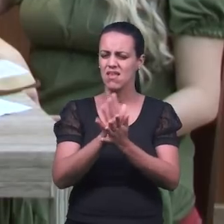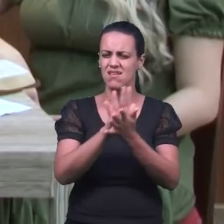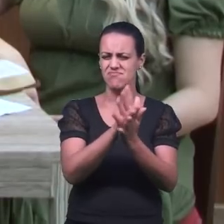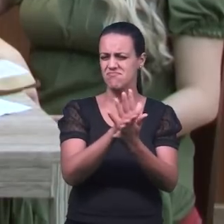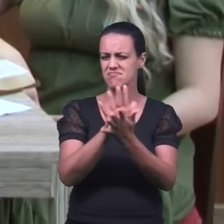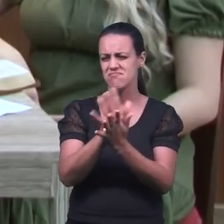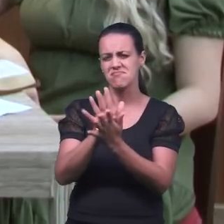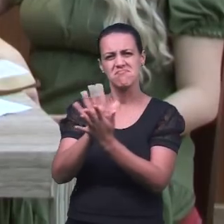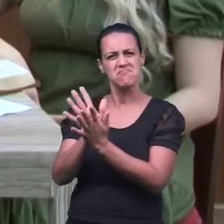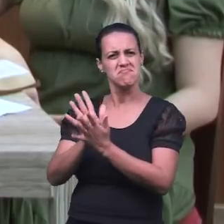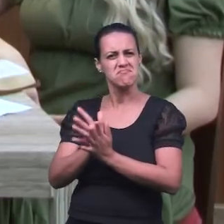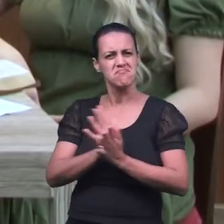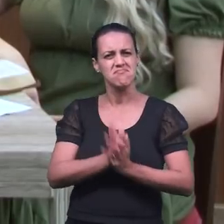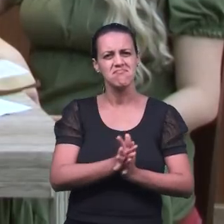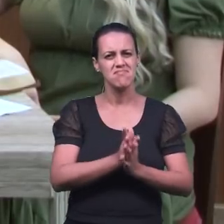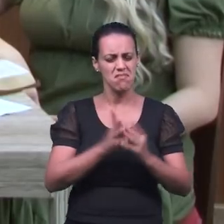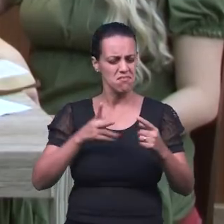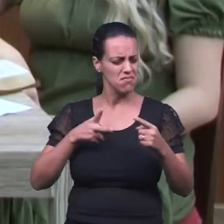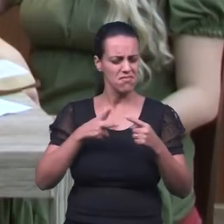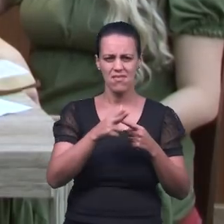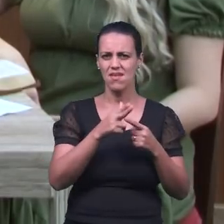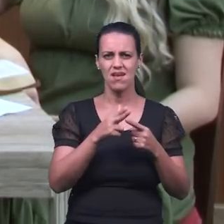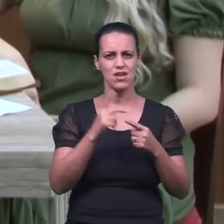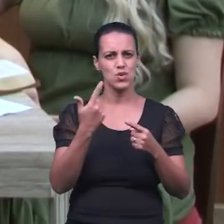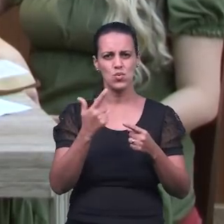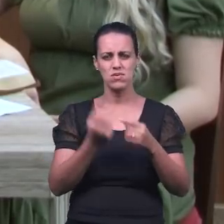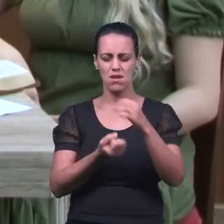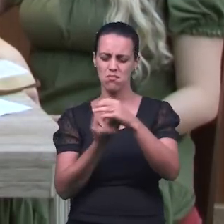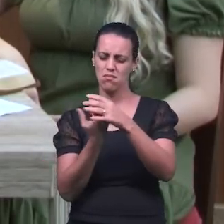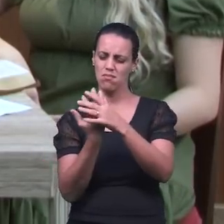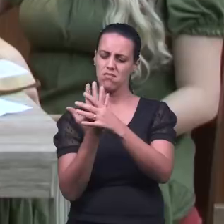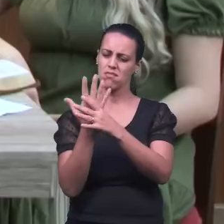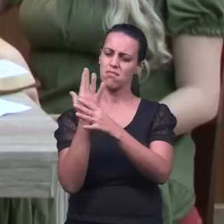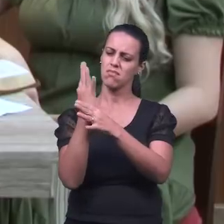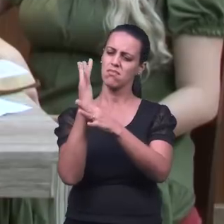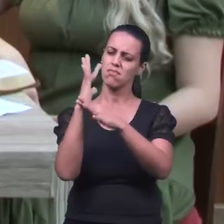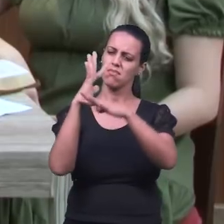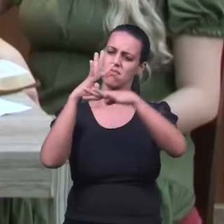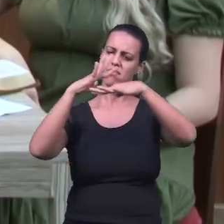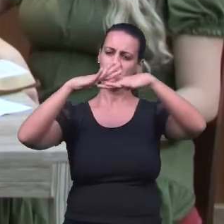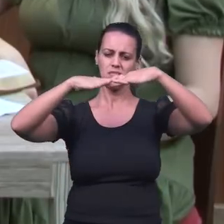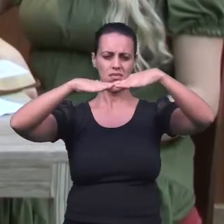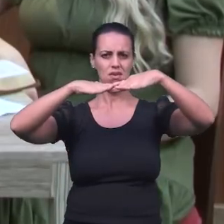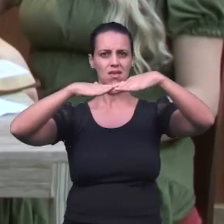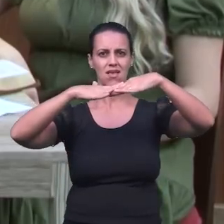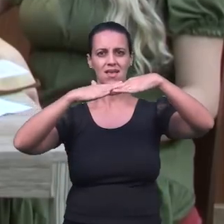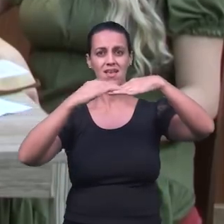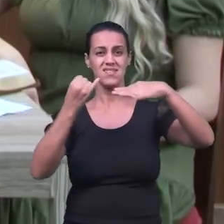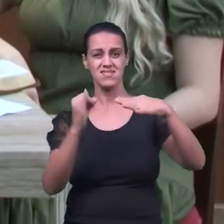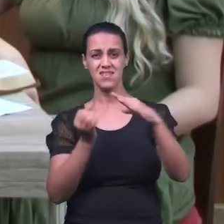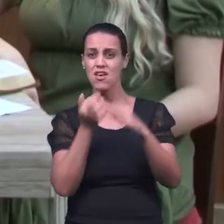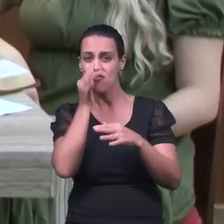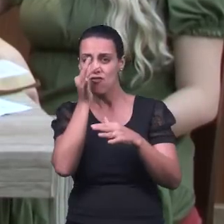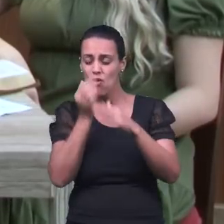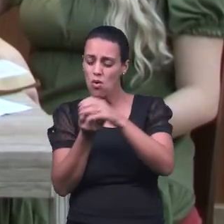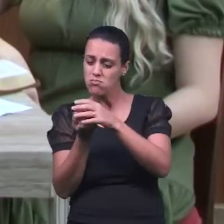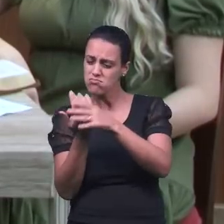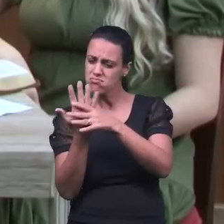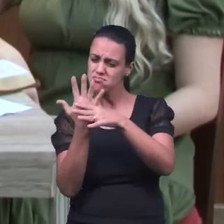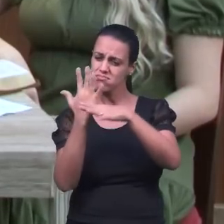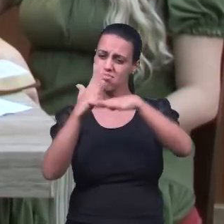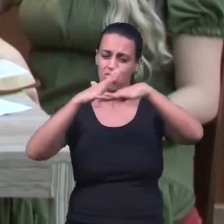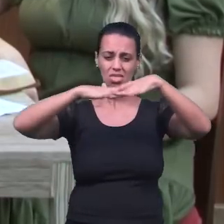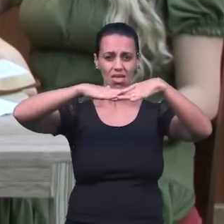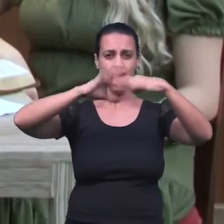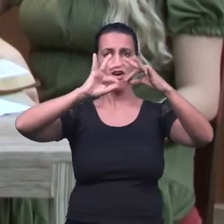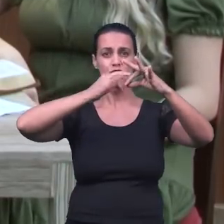Né, porque ela impede o crescimento, conforme foi bem colocado, ela impede o crescimento do fruto, e as jovens alcançaram realmente